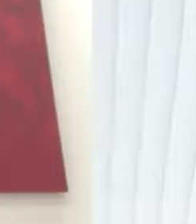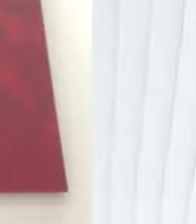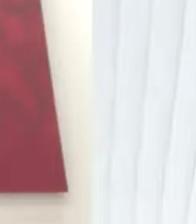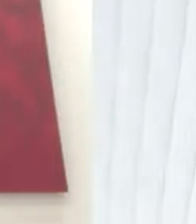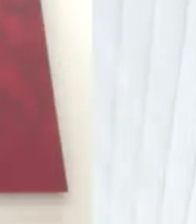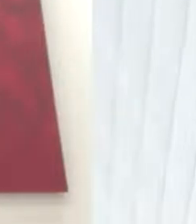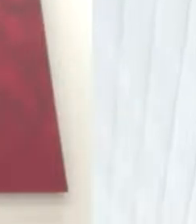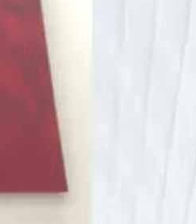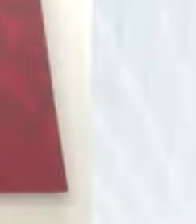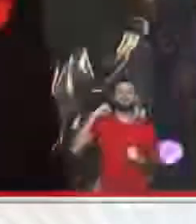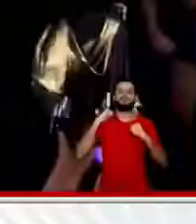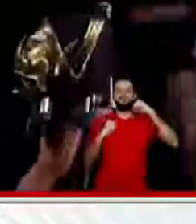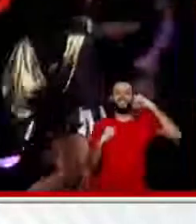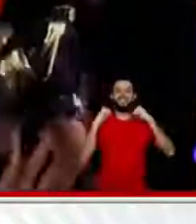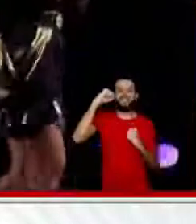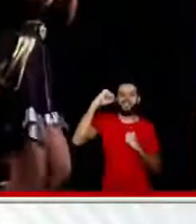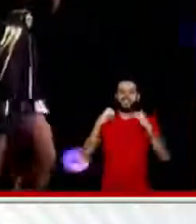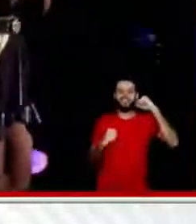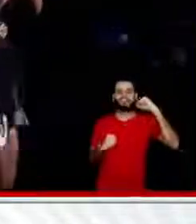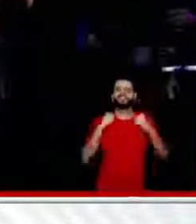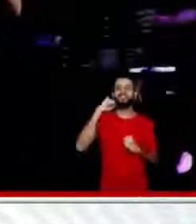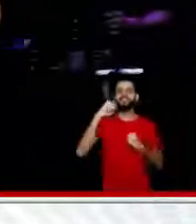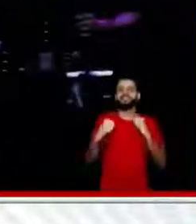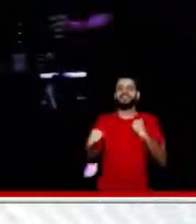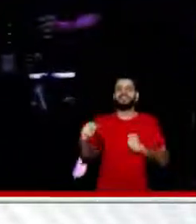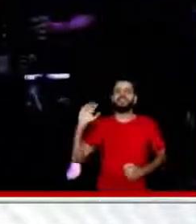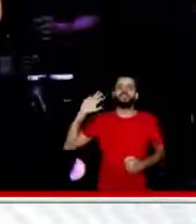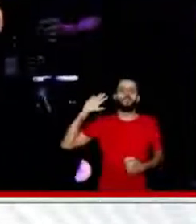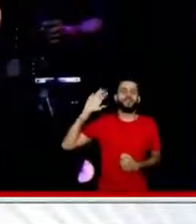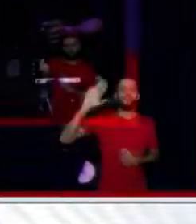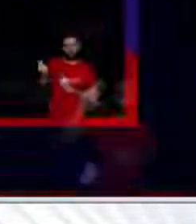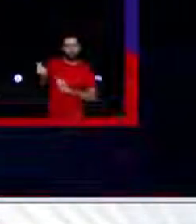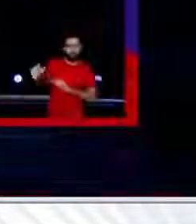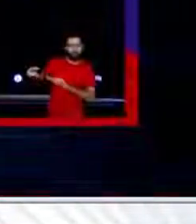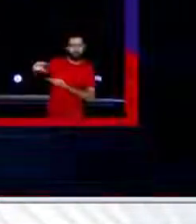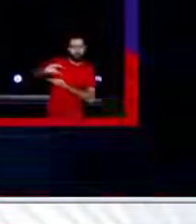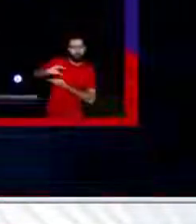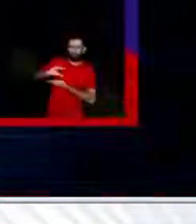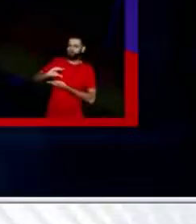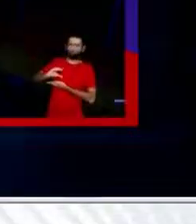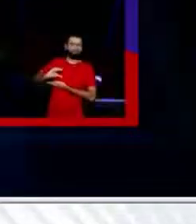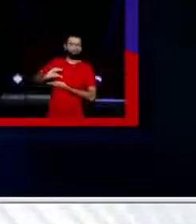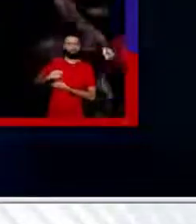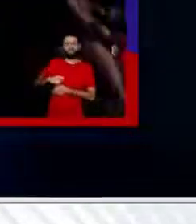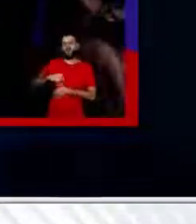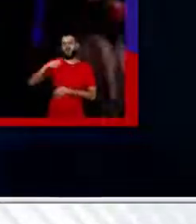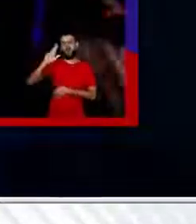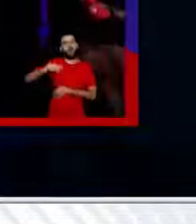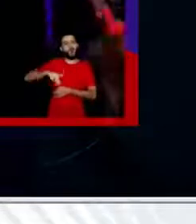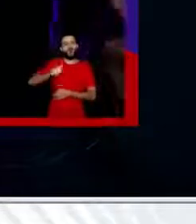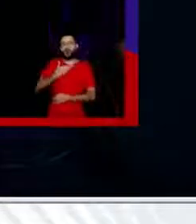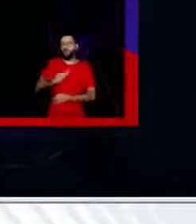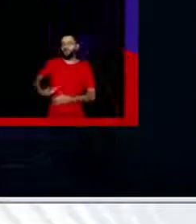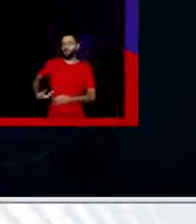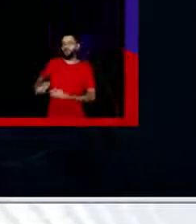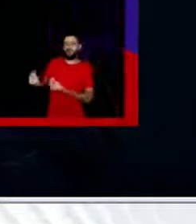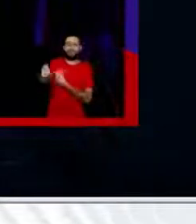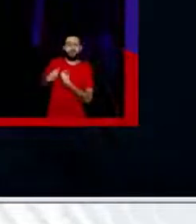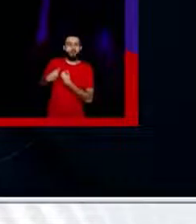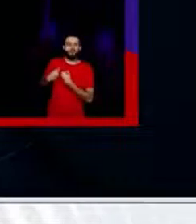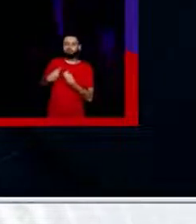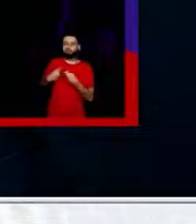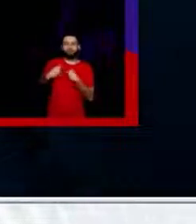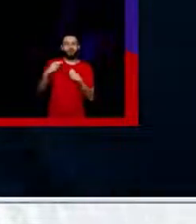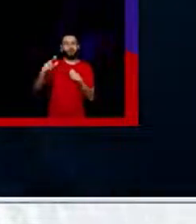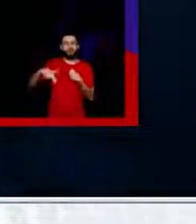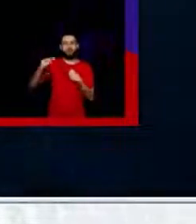mas evidentemente qualquer contrato da Prefeitura de São Paulo, e não só da Prefeitura de São Paulo, qualquer prefeitura, qualquer